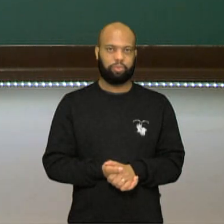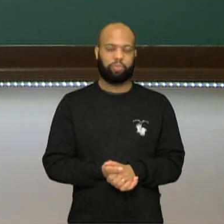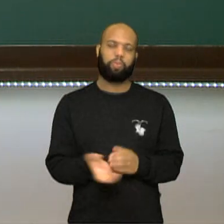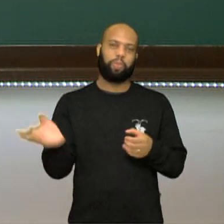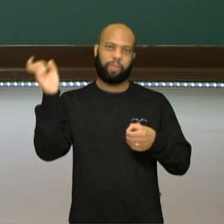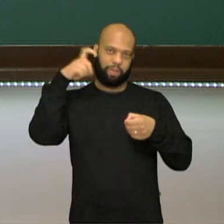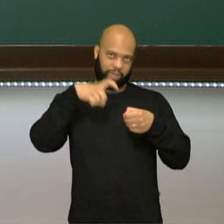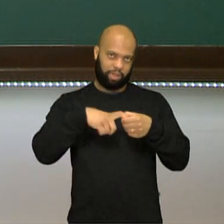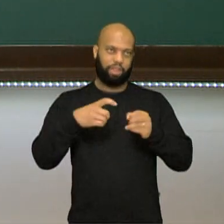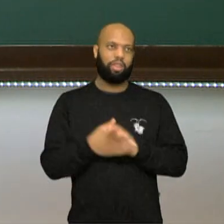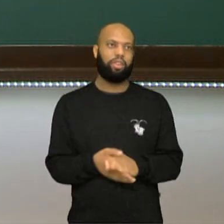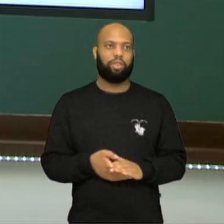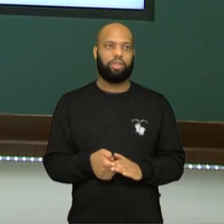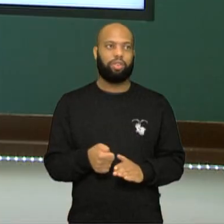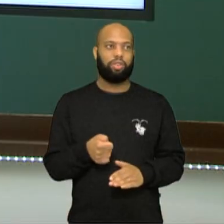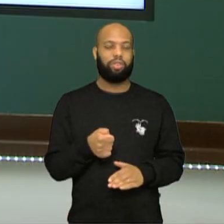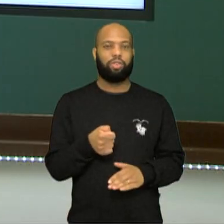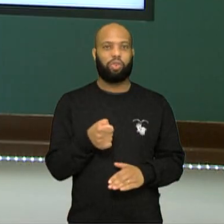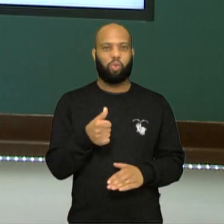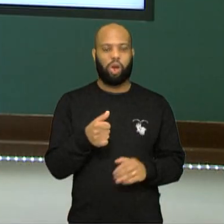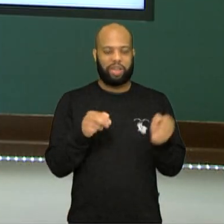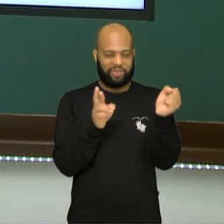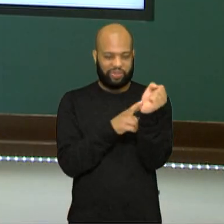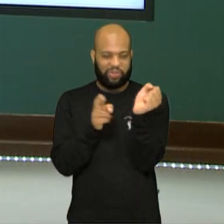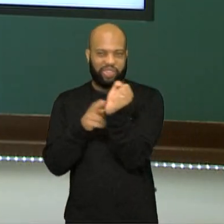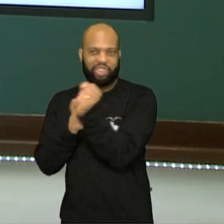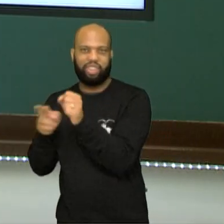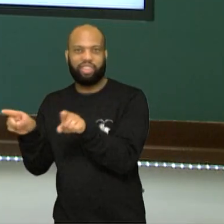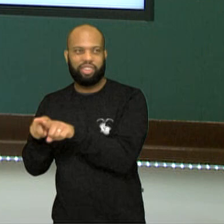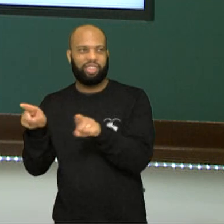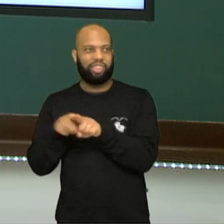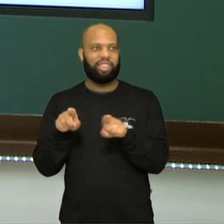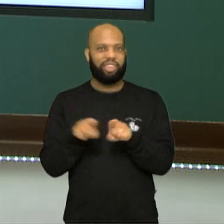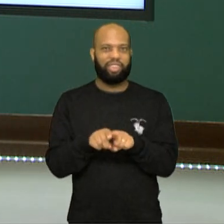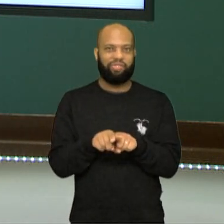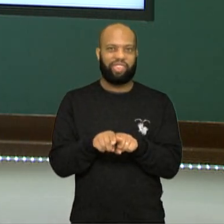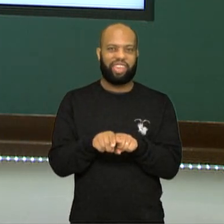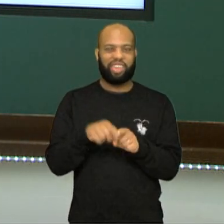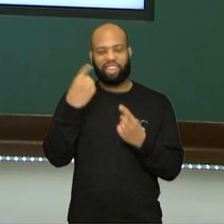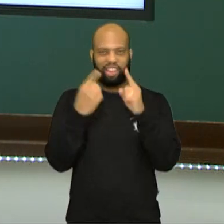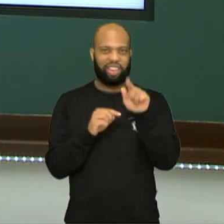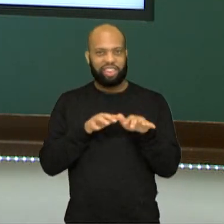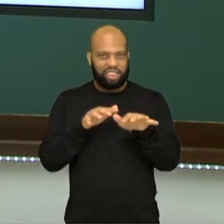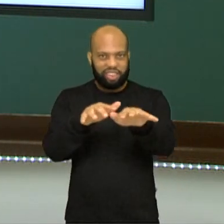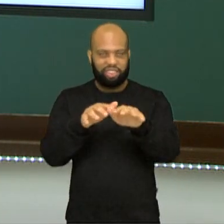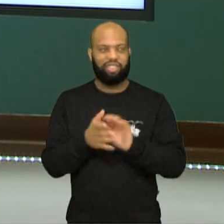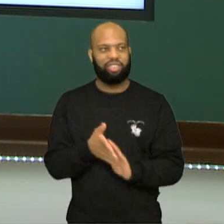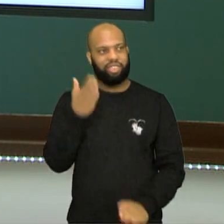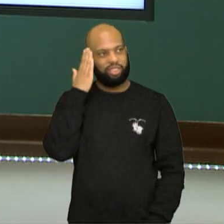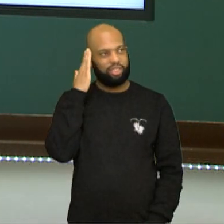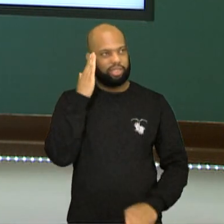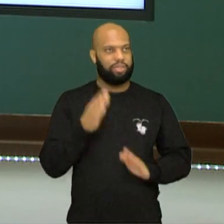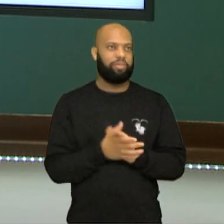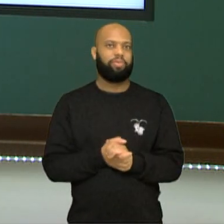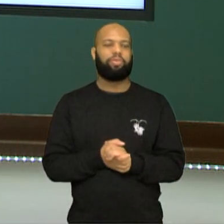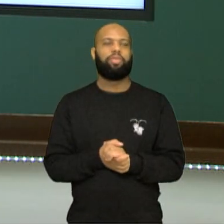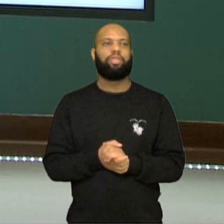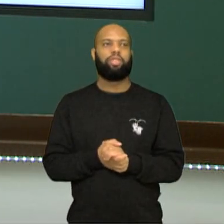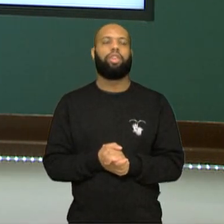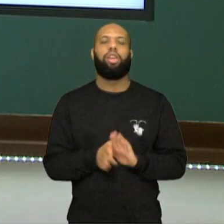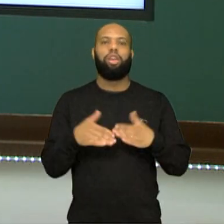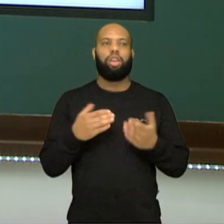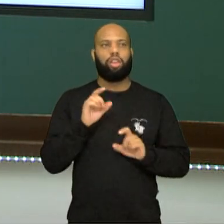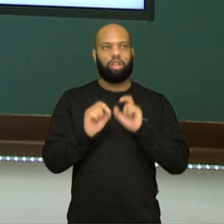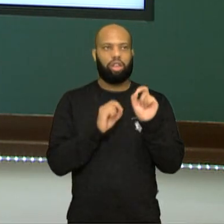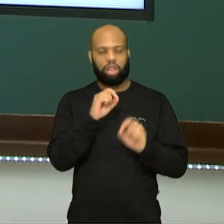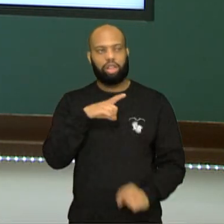Estamos de volta, eu estou quase indo assim, ó, no ritmo de vai como pode, ó. Vamos lá. Então, assim, pessoal, lógico que a gente